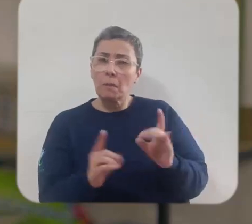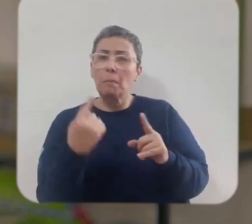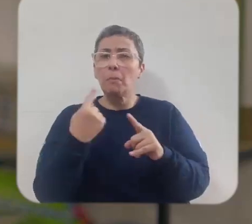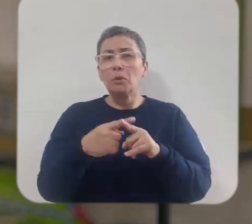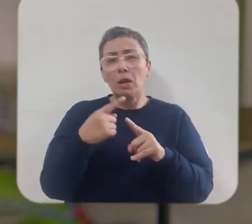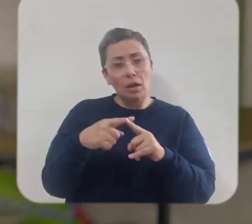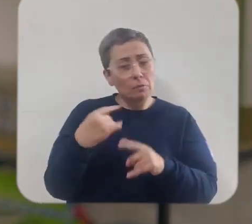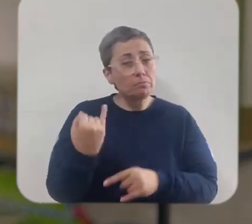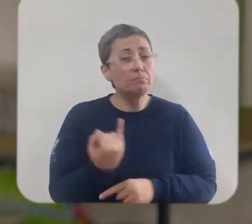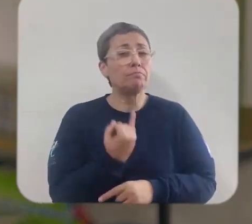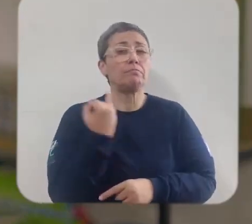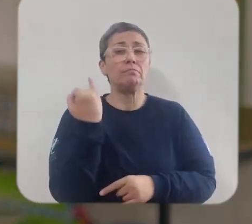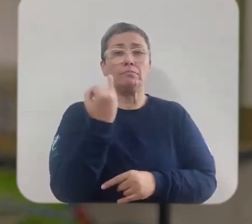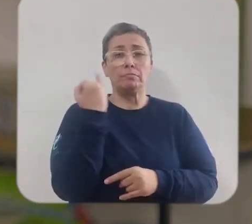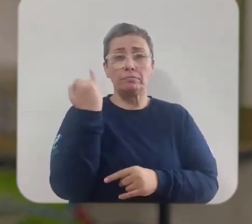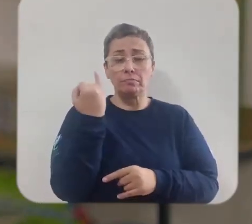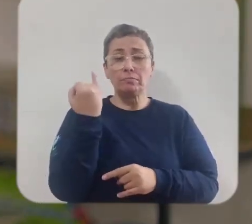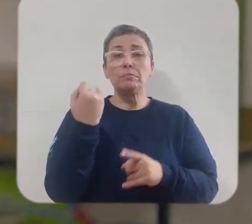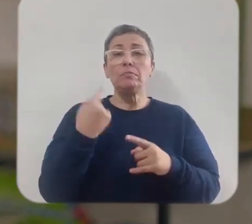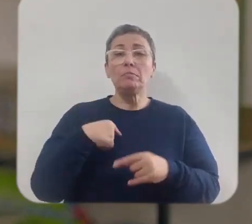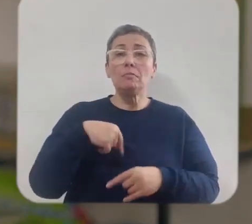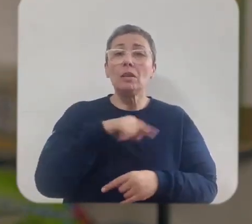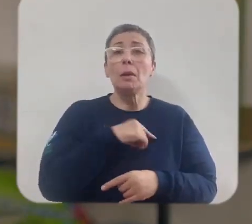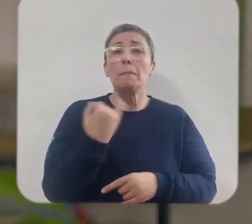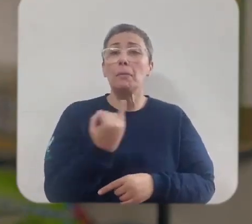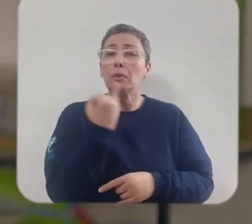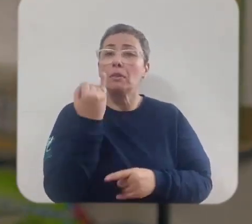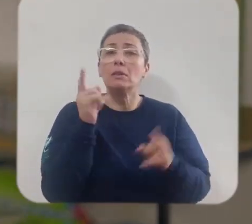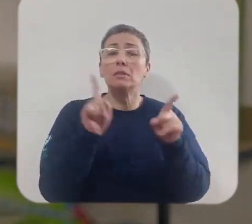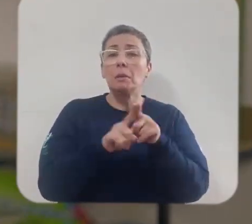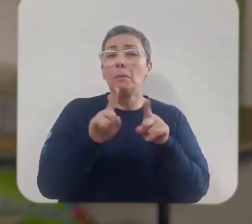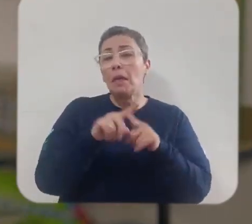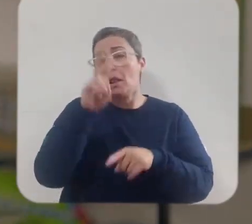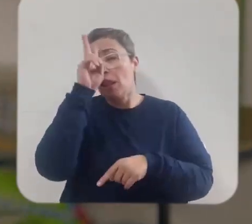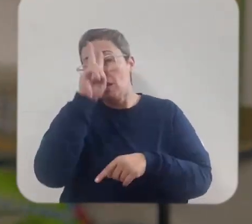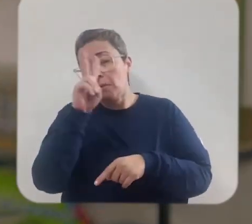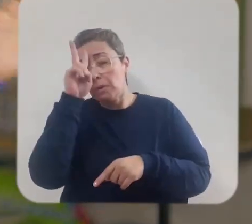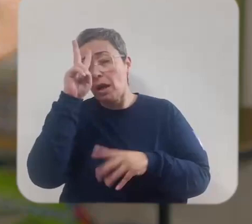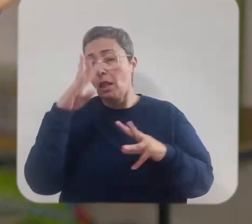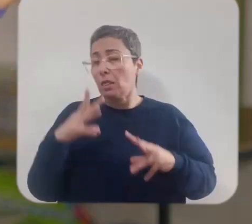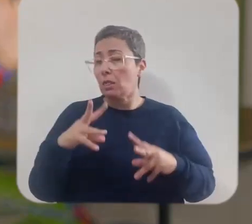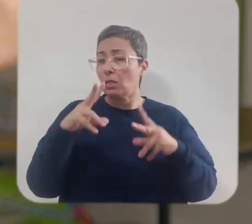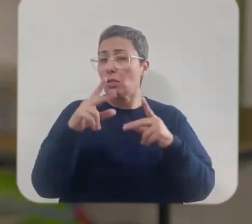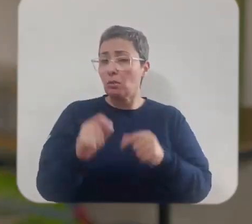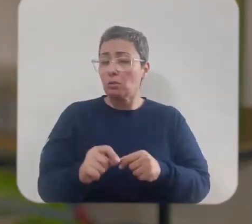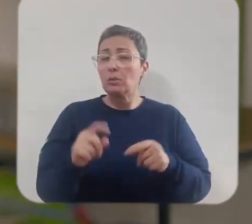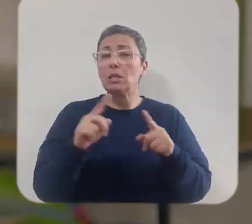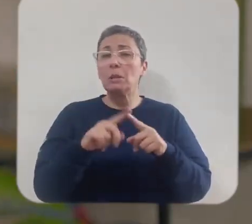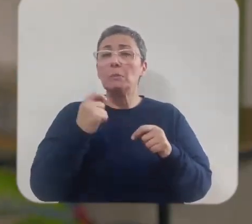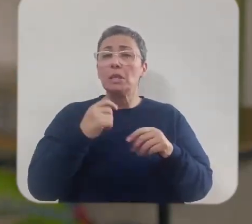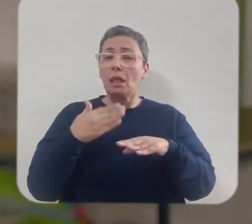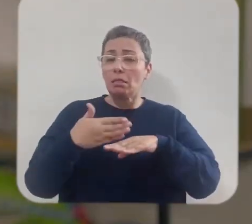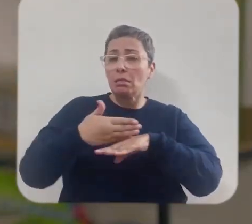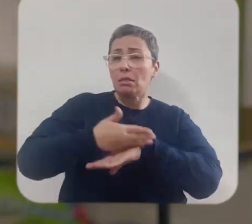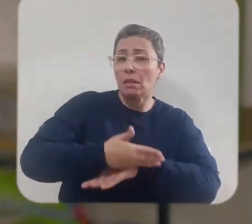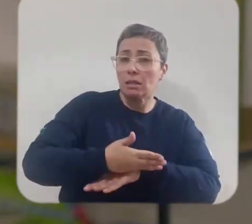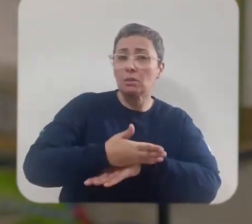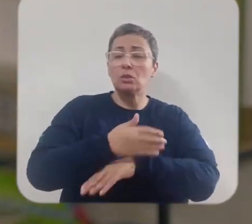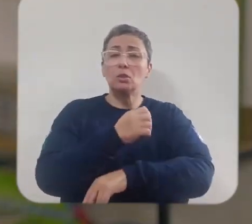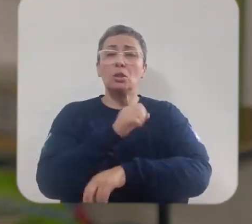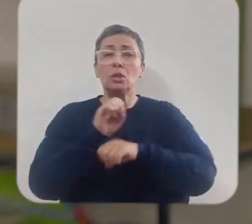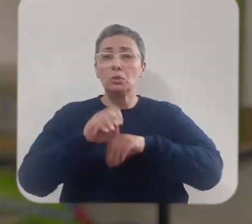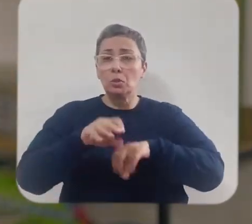porque ela é importante, né? É importante também lembrar que todos vocês têm acesso